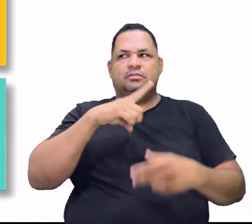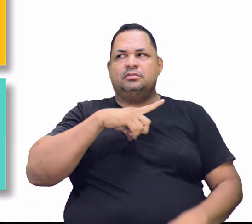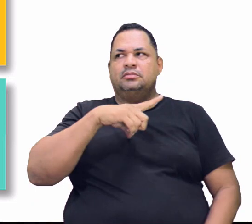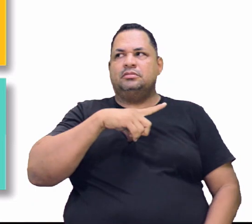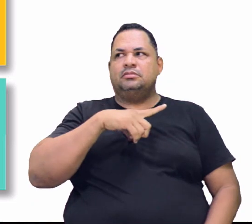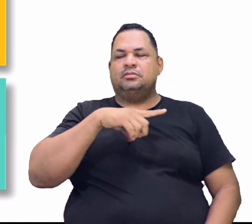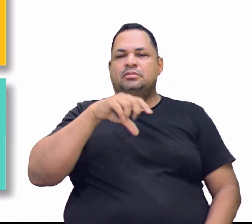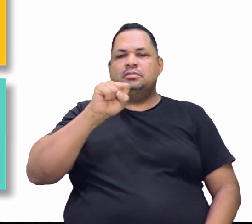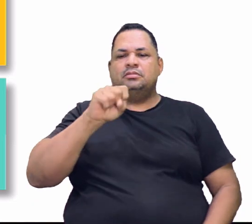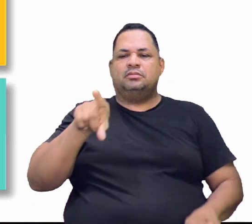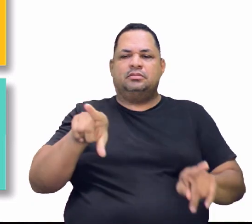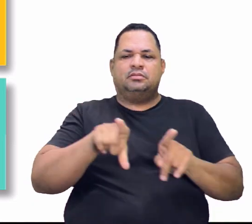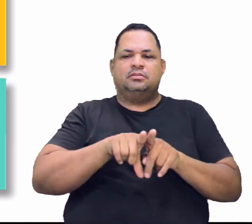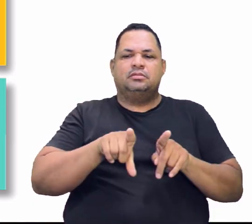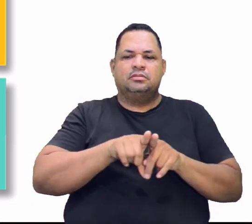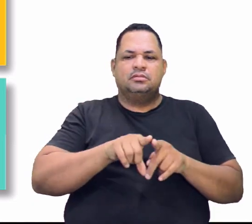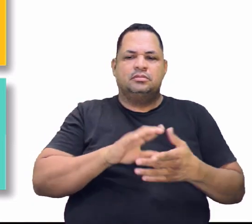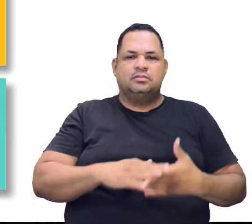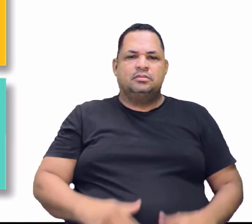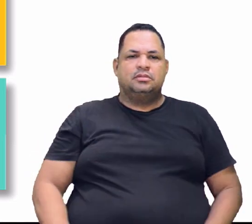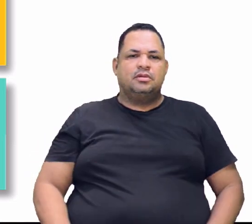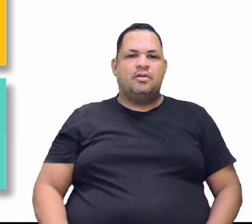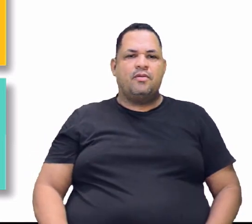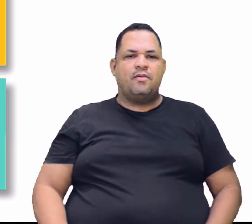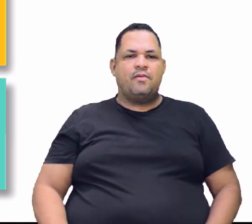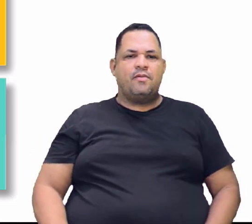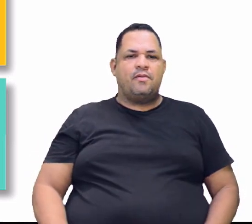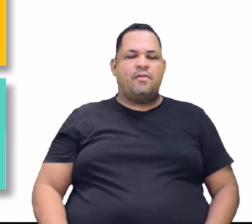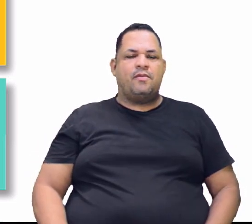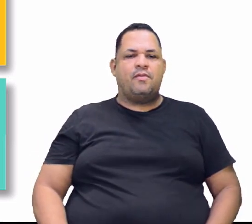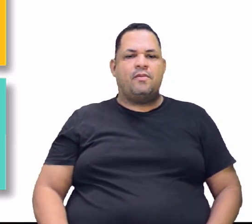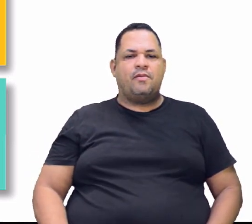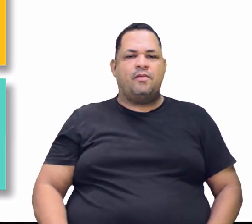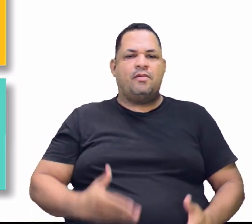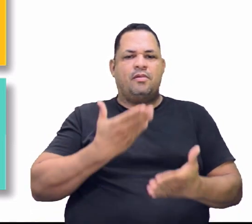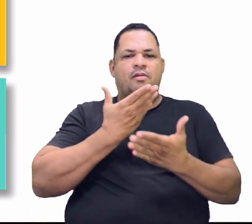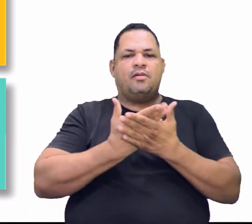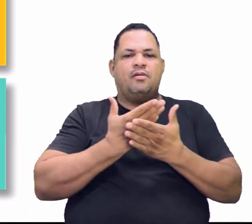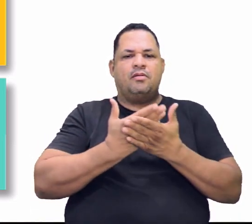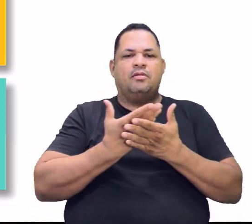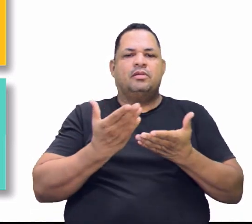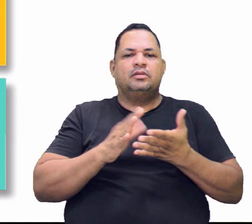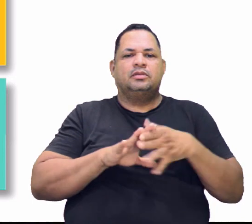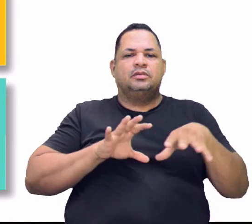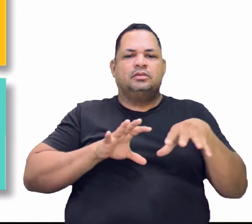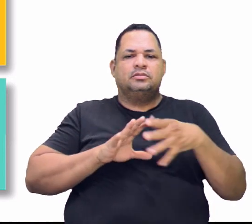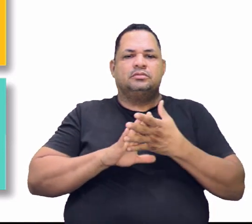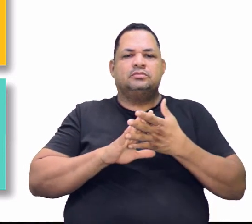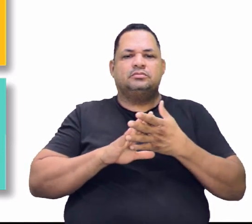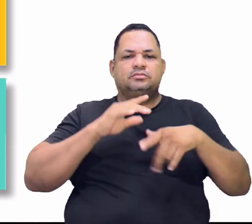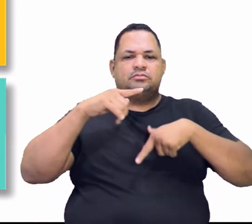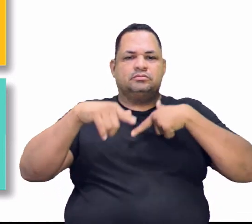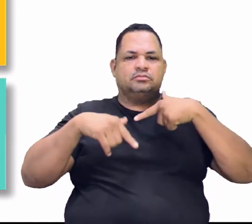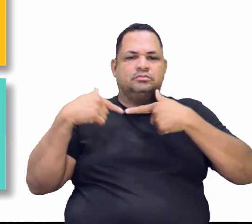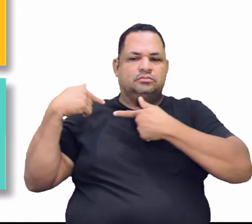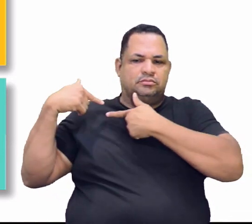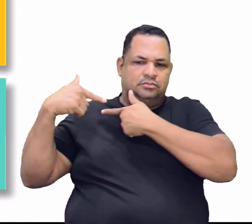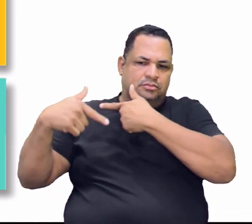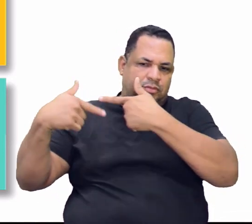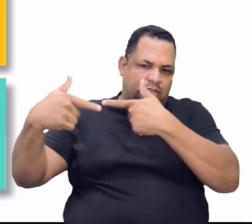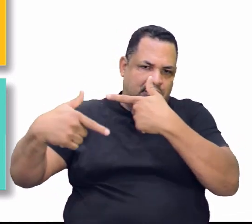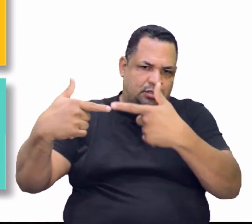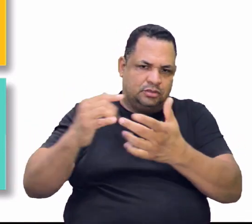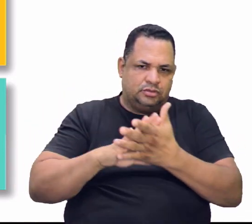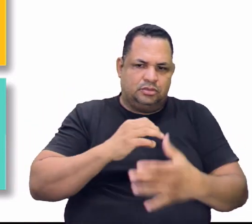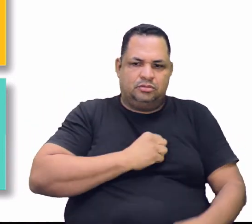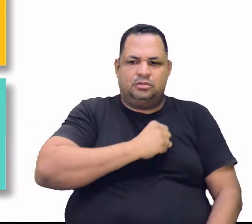tinha S também, esse rapaz, eu vou colocar com S. Então, na aula de hoje, nós iremos ver a carreira militar